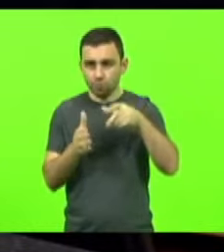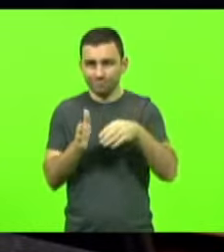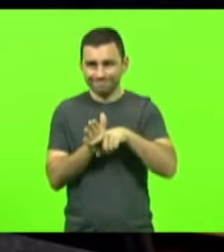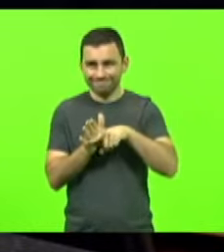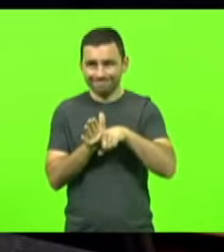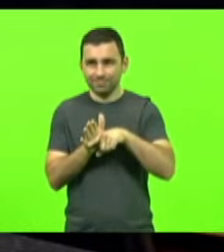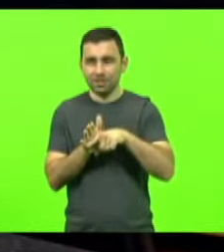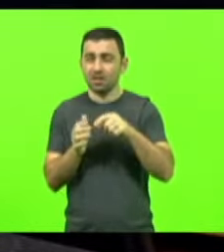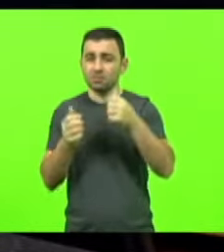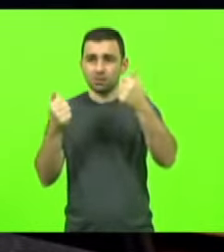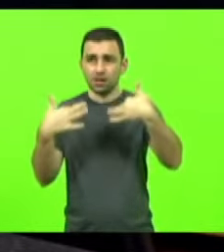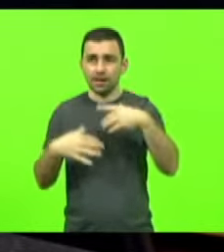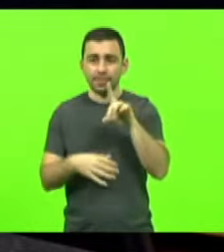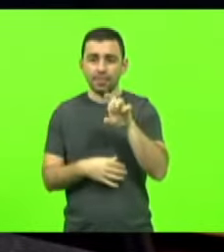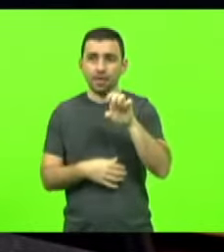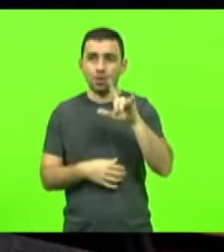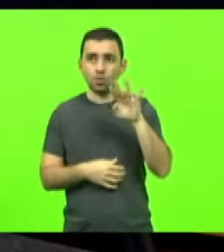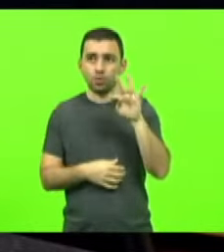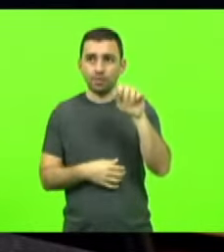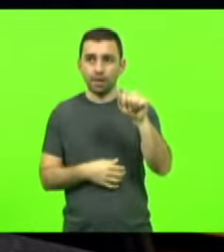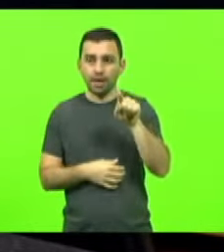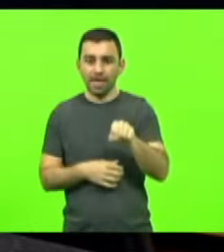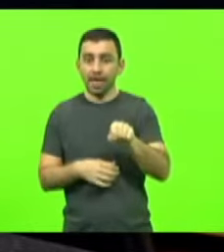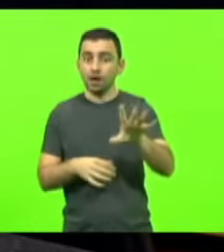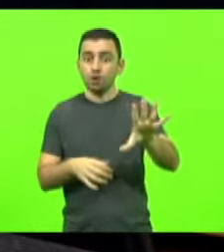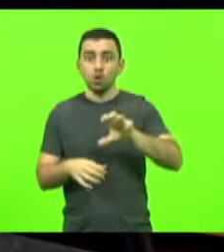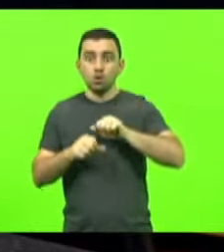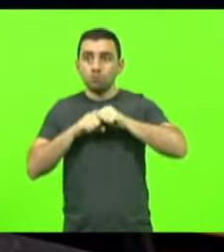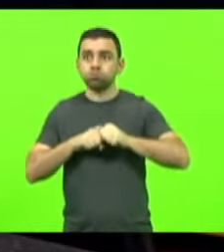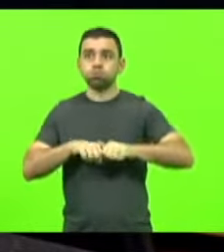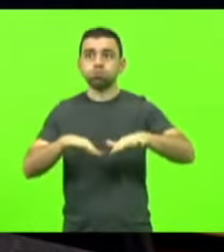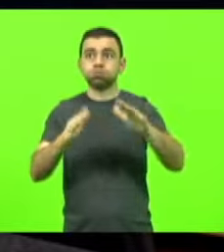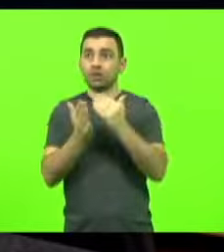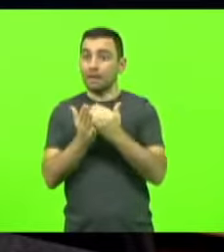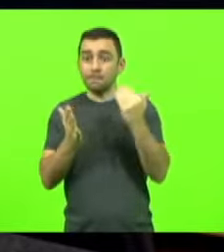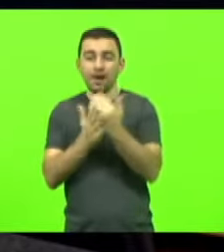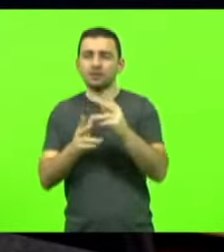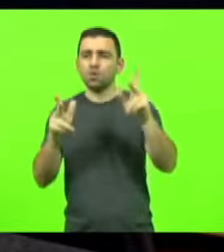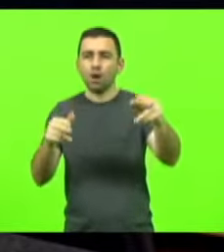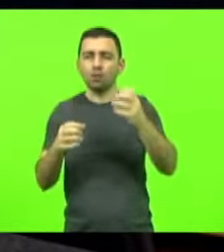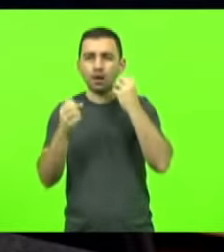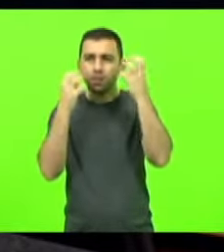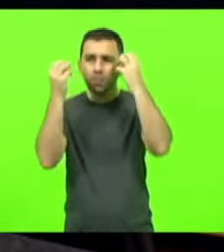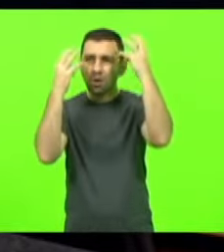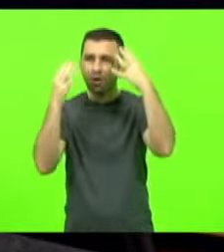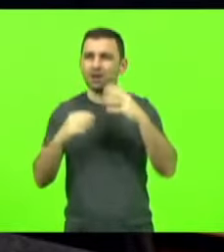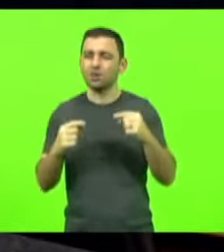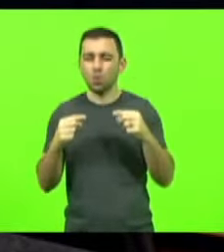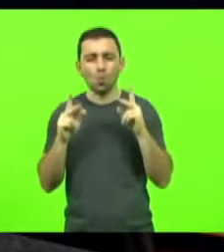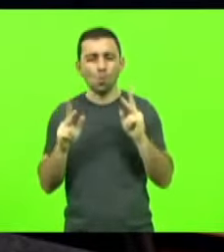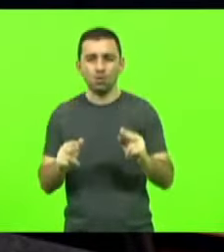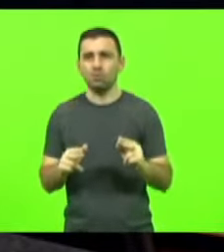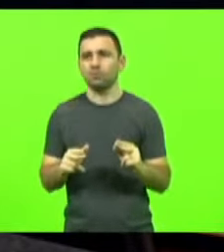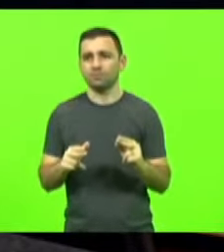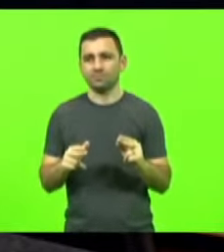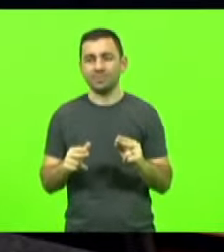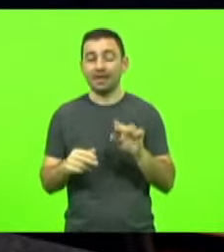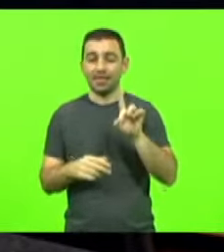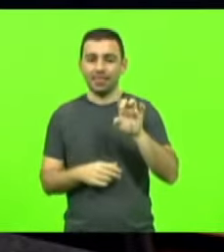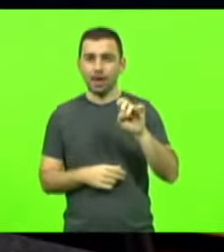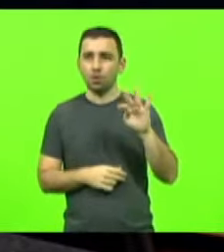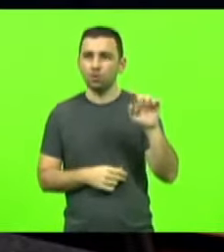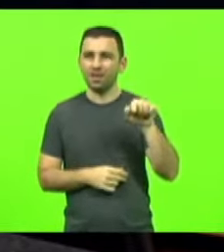que a variante Delta é quase tão transmissível quanto a catapora, os estudos do órgão mostram que a Delta